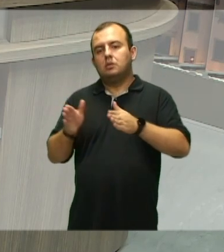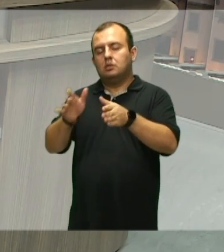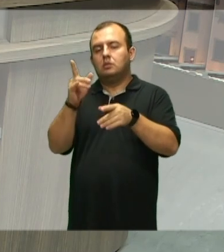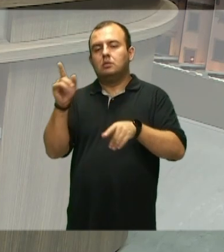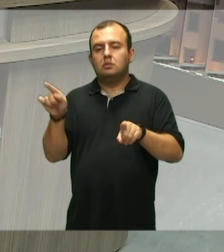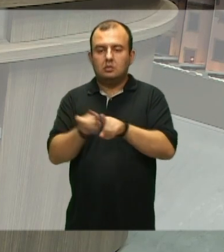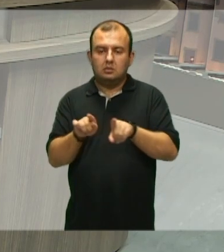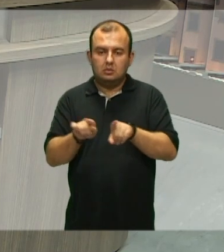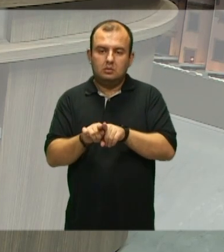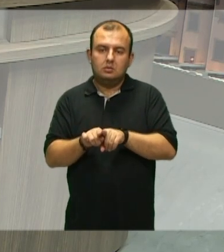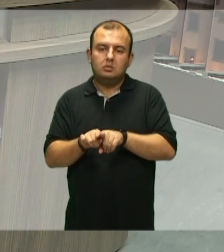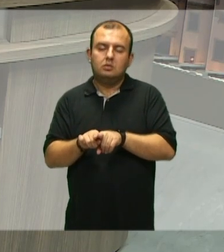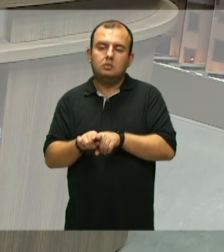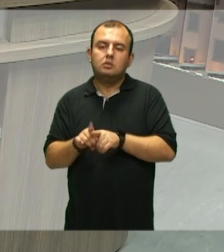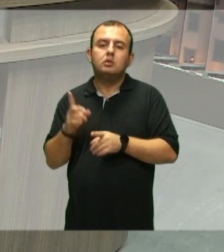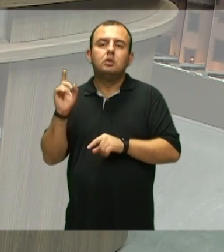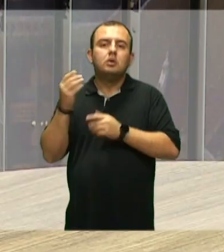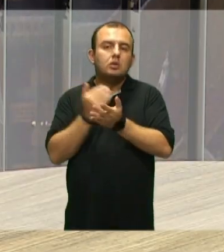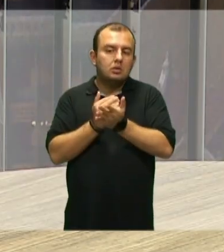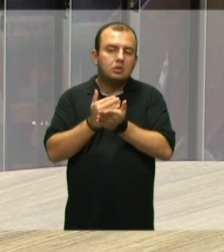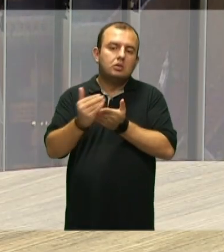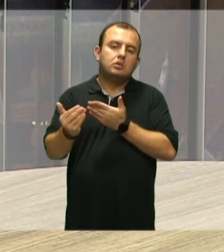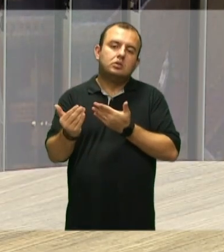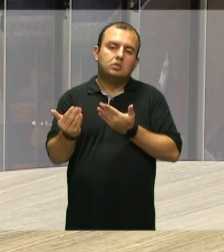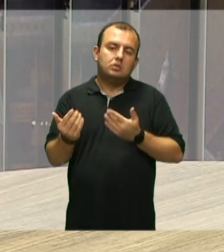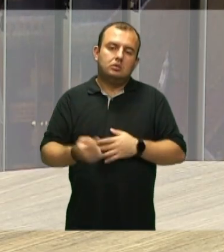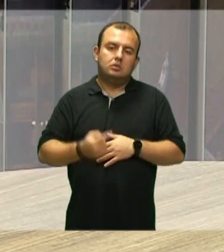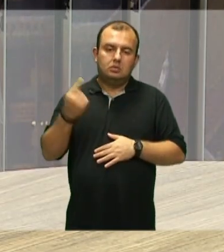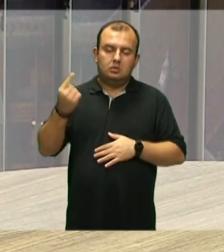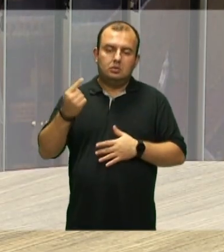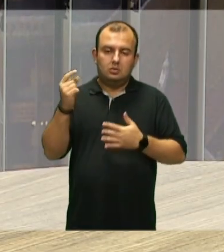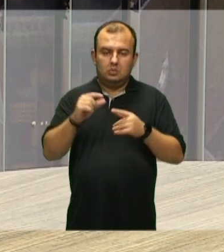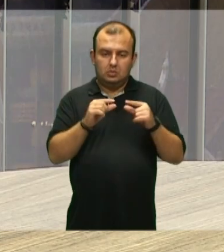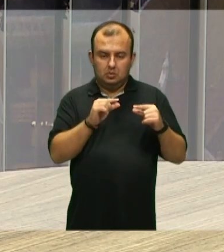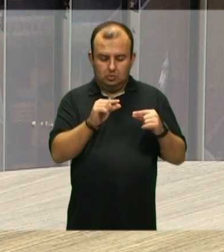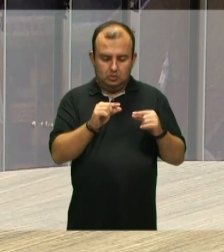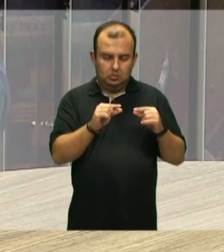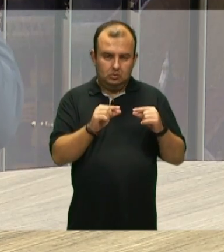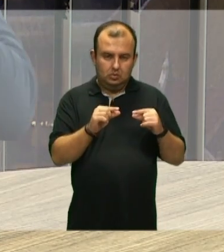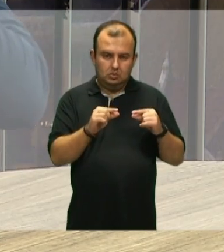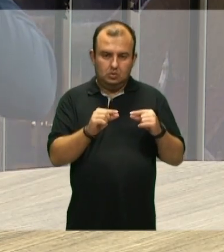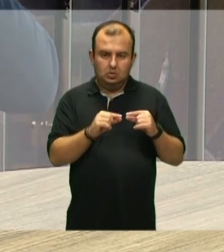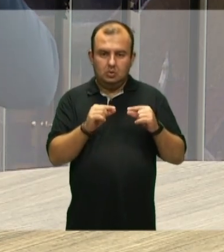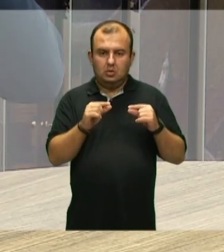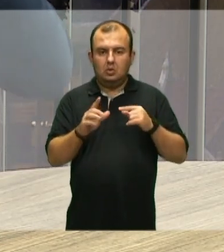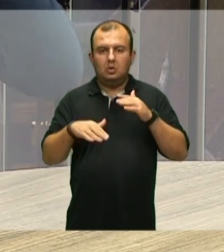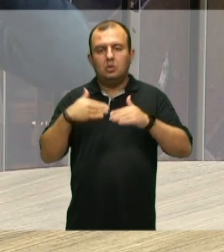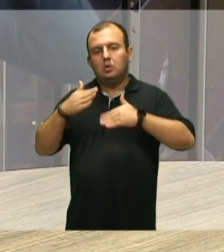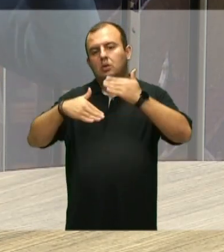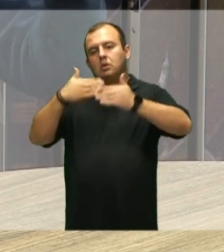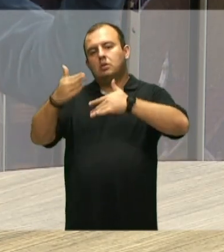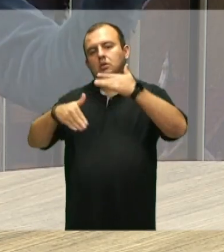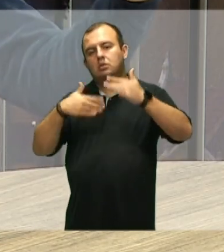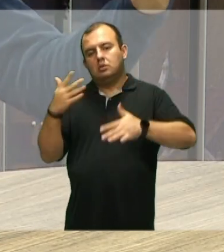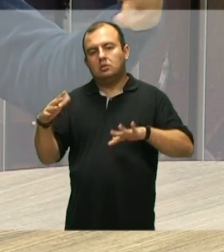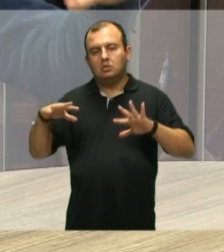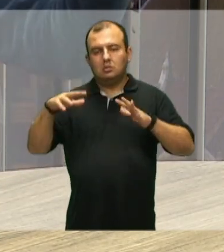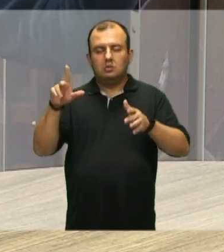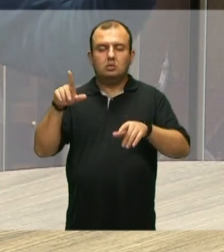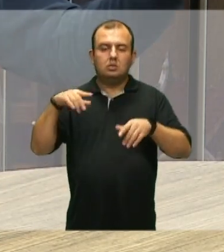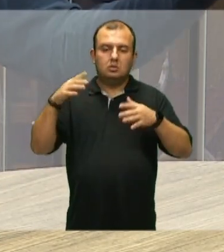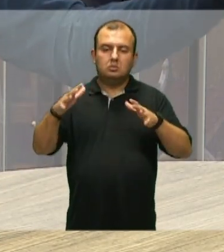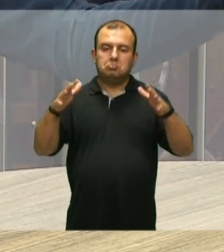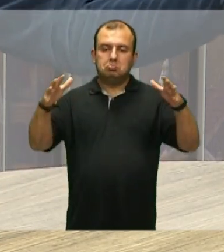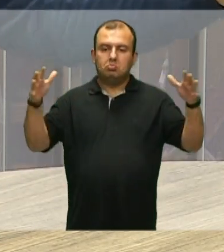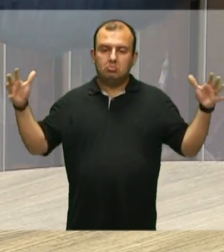é o trajeto da artista, começando lá com o seu primeiro elemento, que é a bolinha. E ela vai se desenvolvendo nesse mundo, essa obra vai